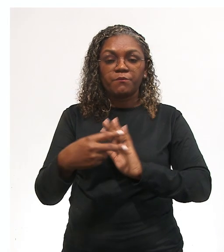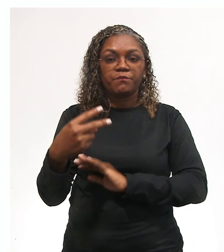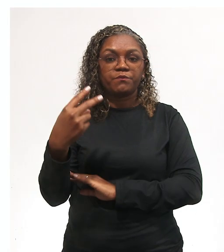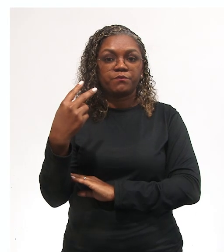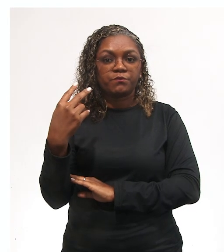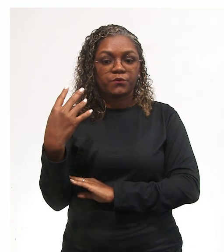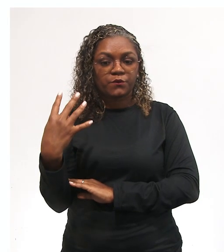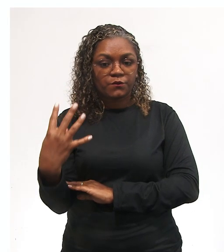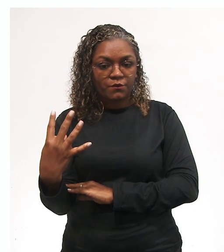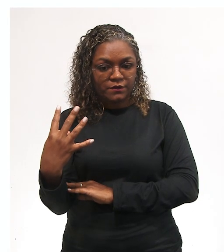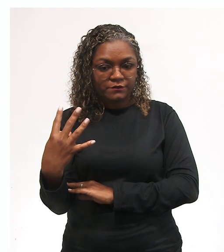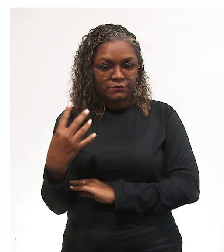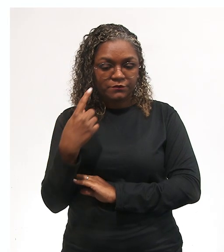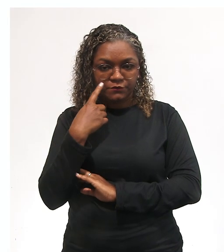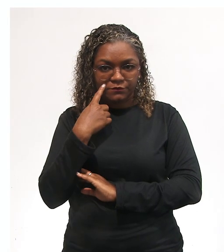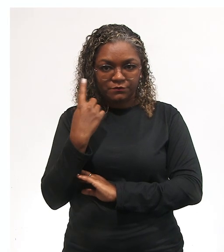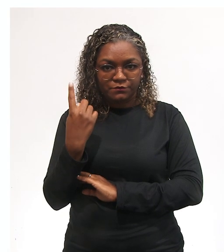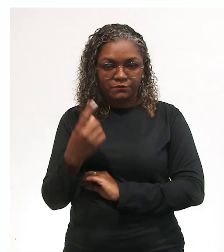igual...